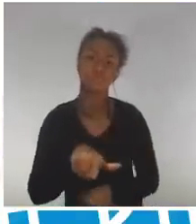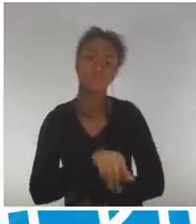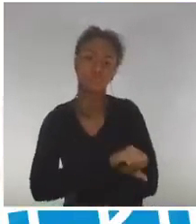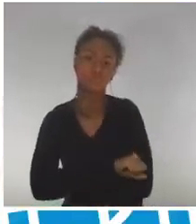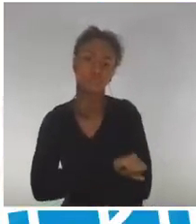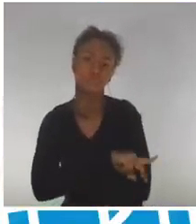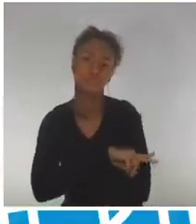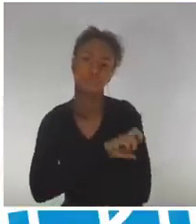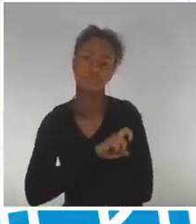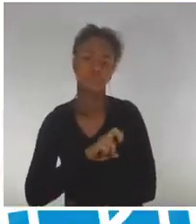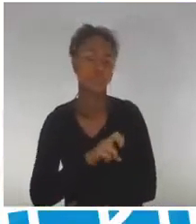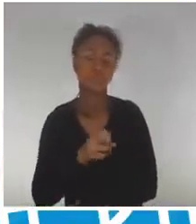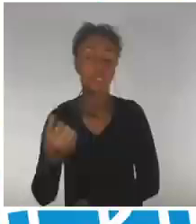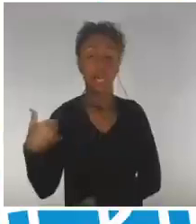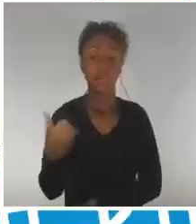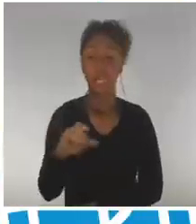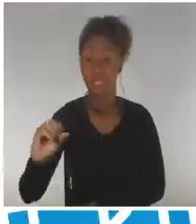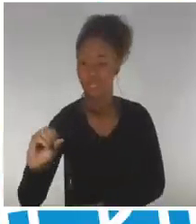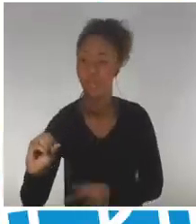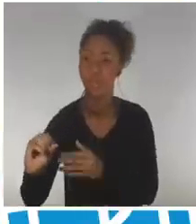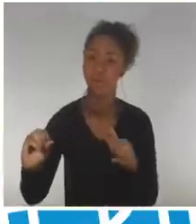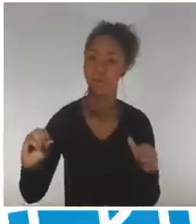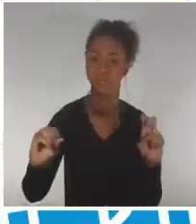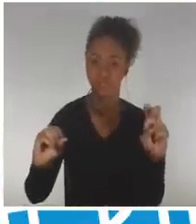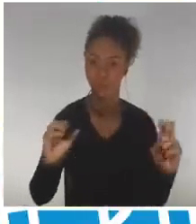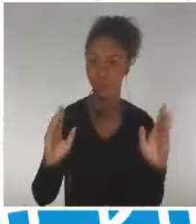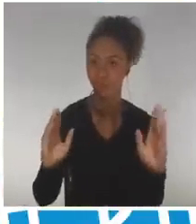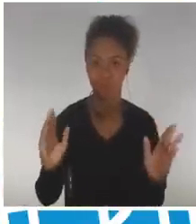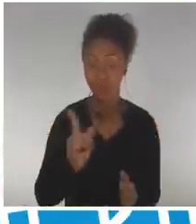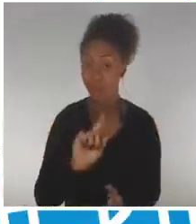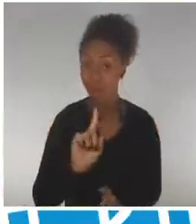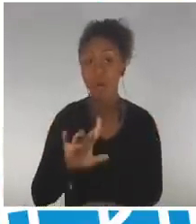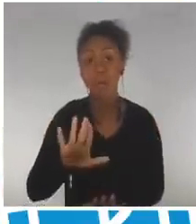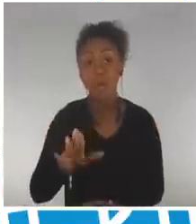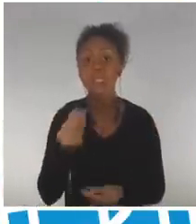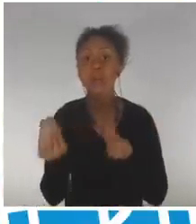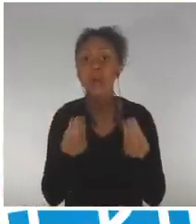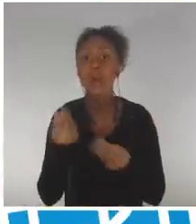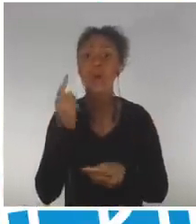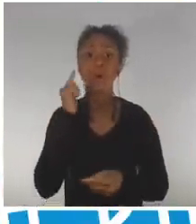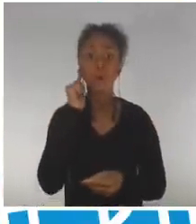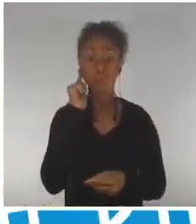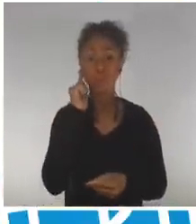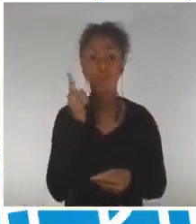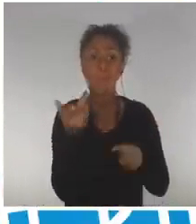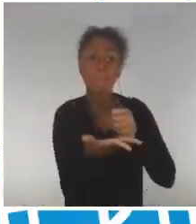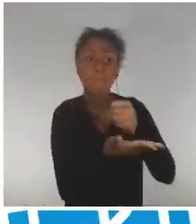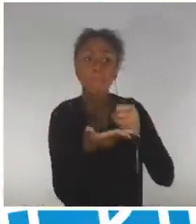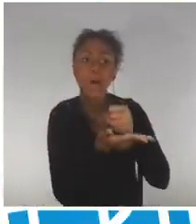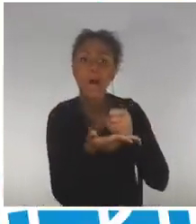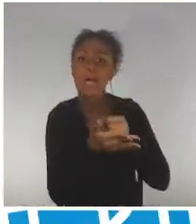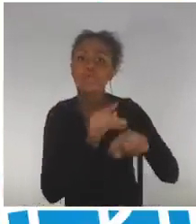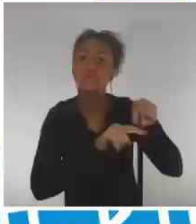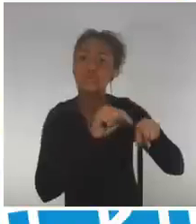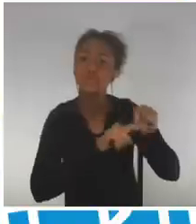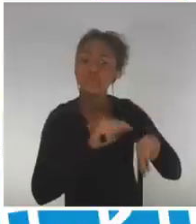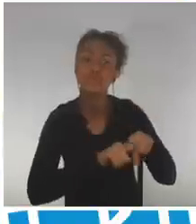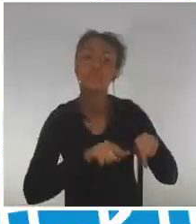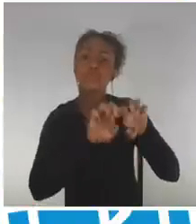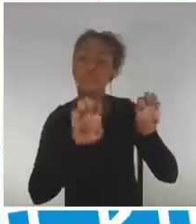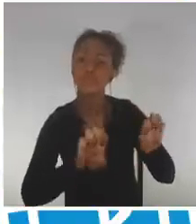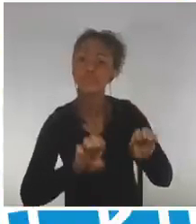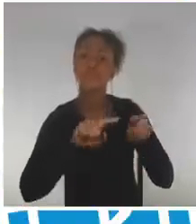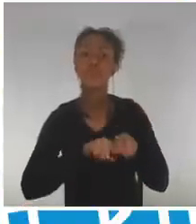de idade, mas uma avaliação diagnóstica das condições de oferta, de infraestrutura, formação de professores, metodologias